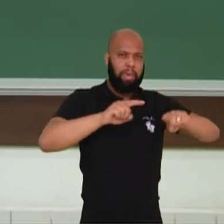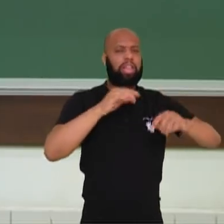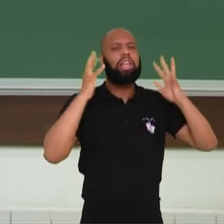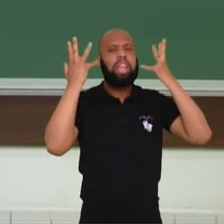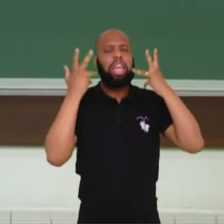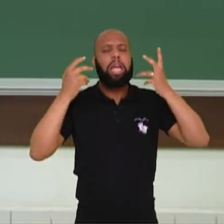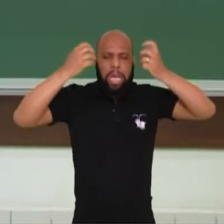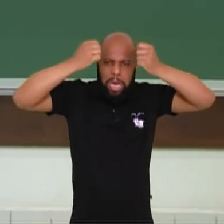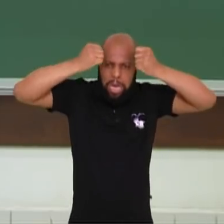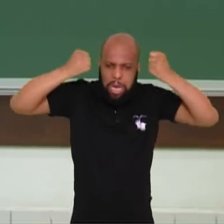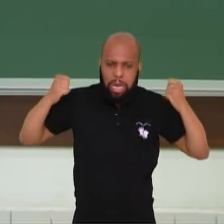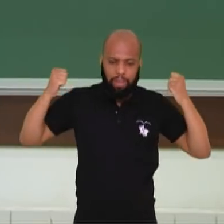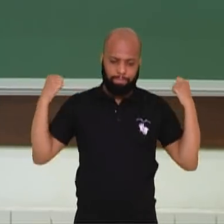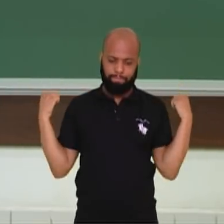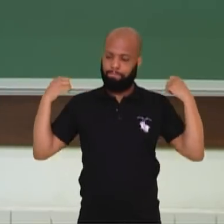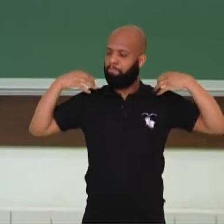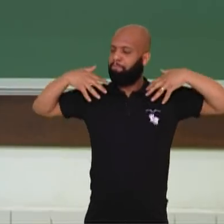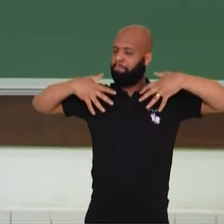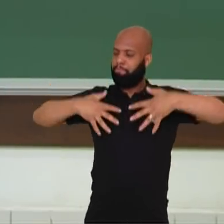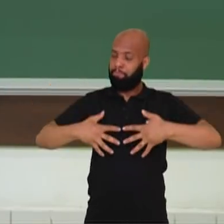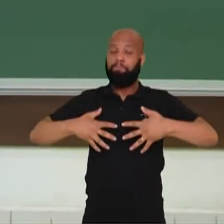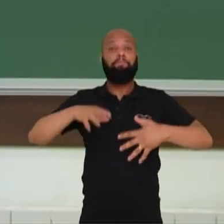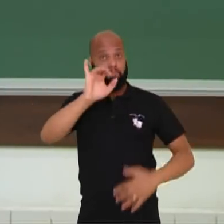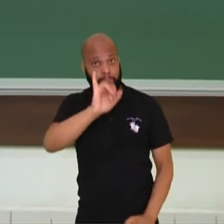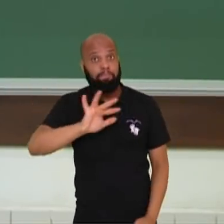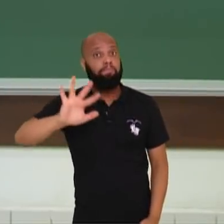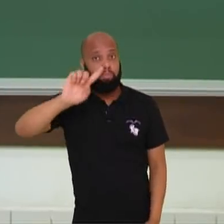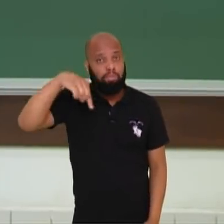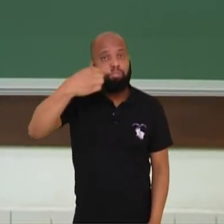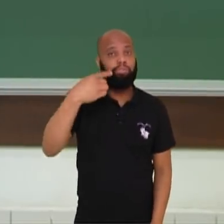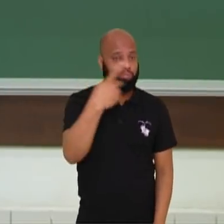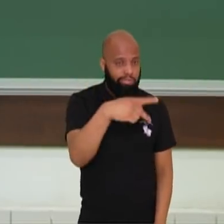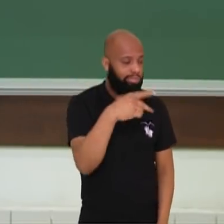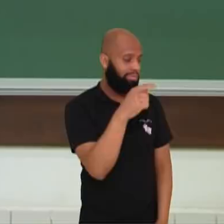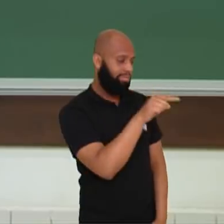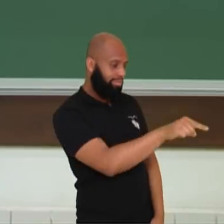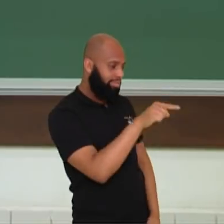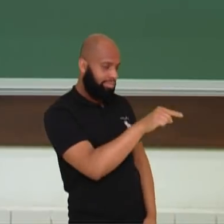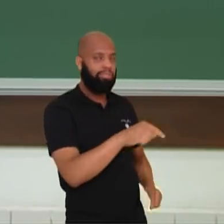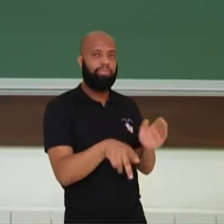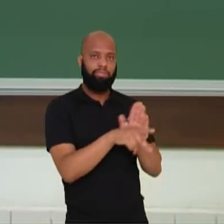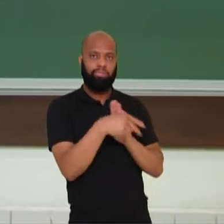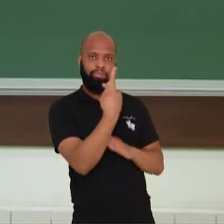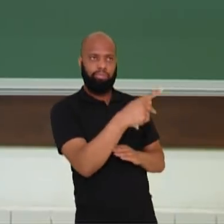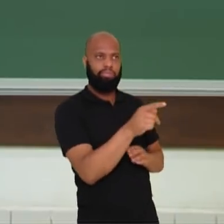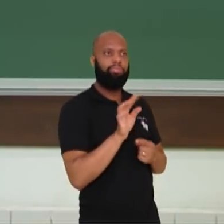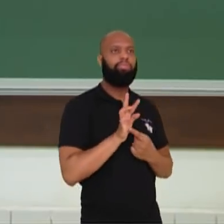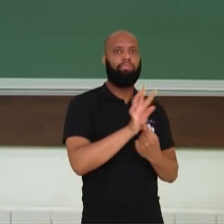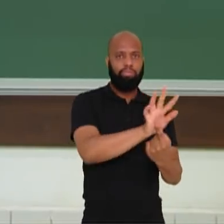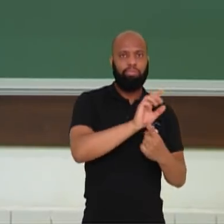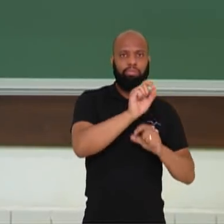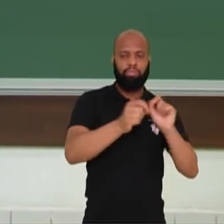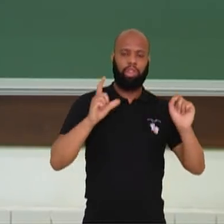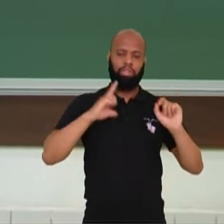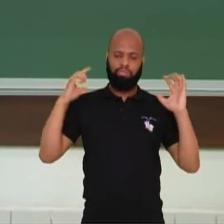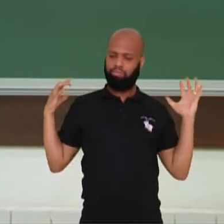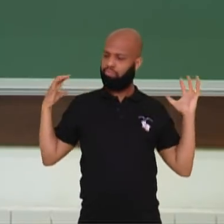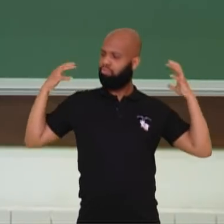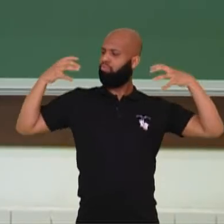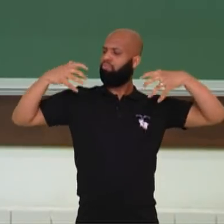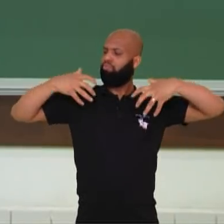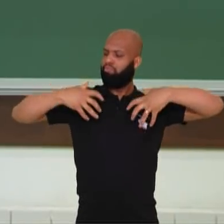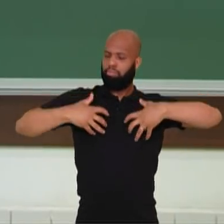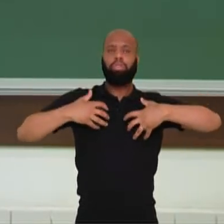ele utilizava. Isso acabou fazendo parte da imagem que depois foi reproduzida de Héracles, representado com um manto, assim,